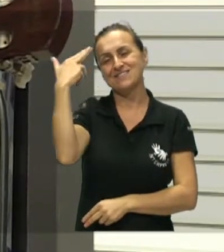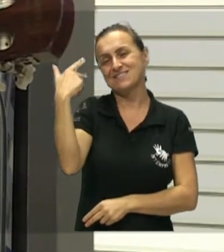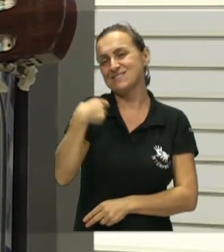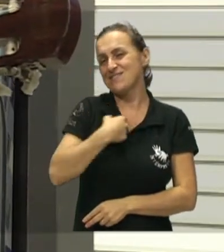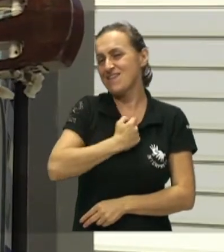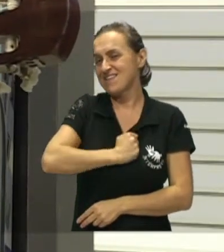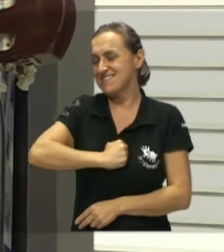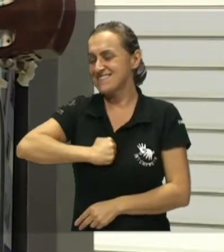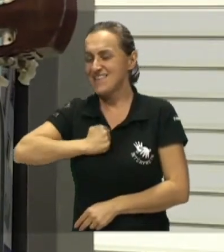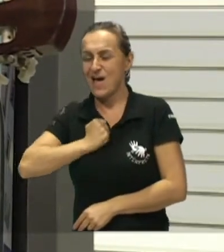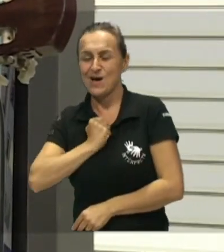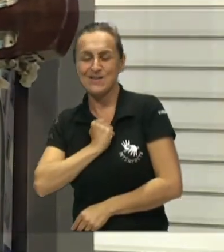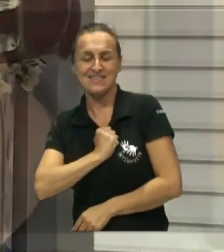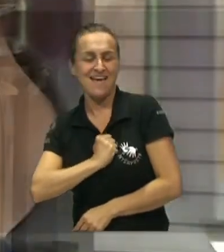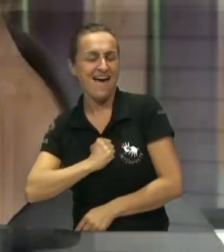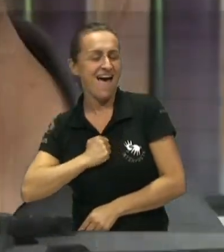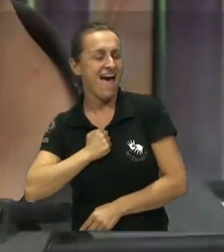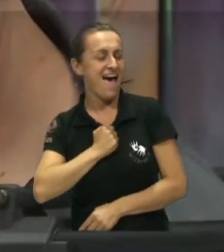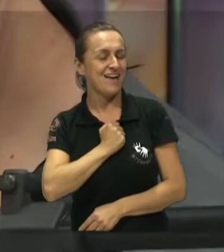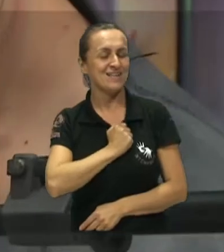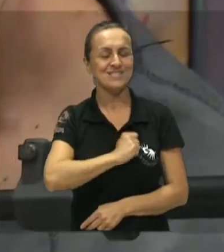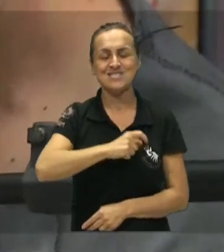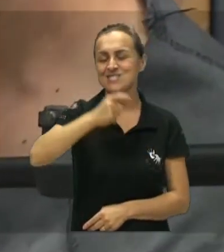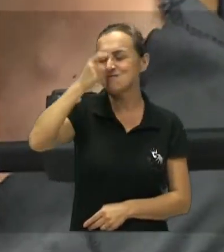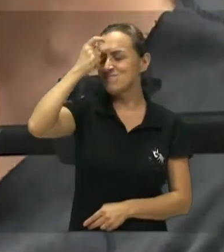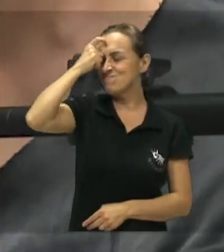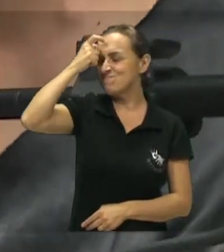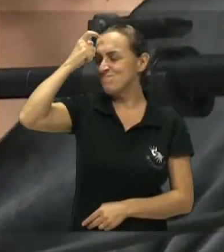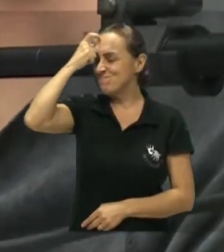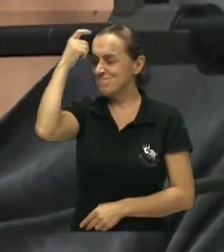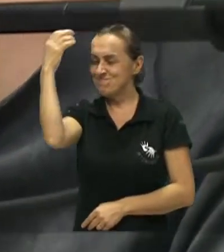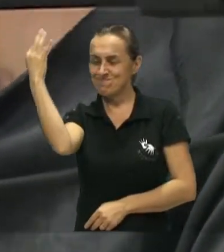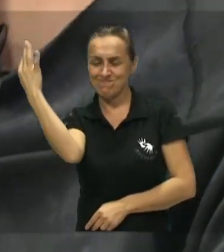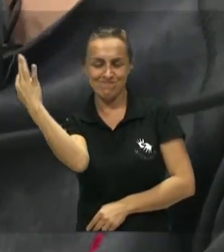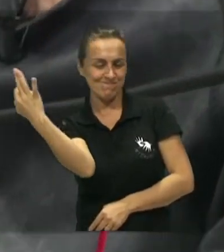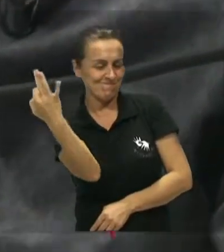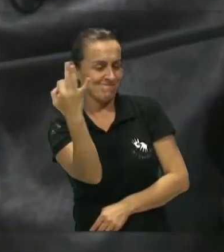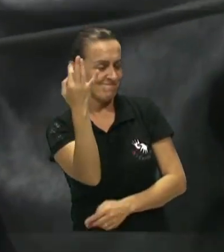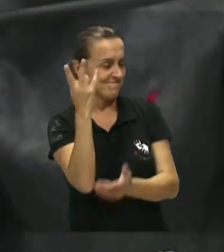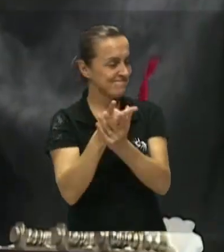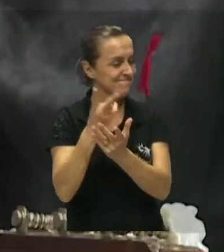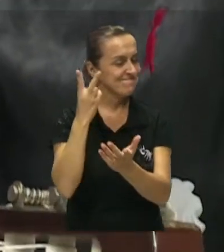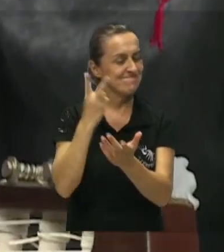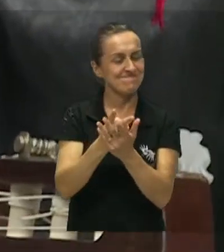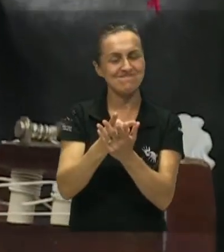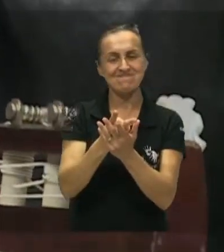Saudade, maldade da memória acertou na mosca no